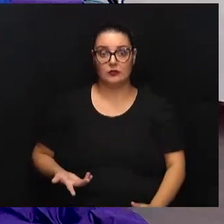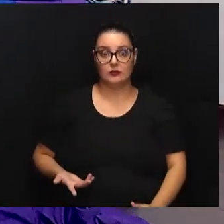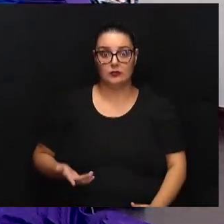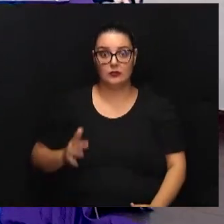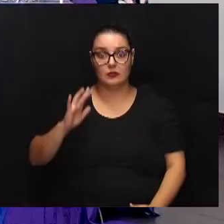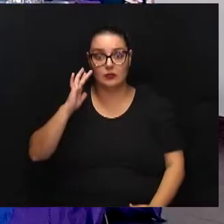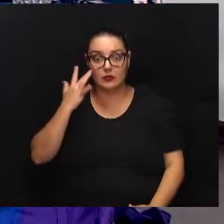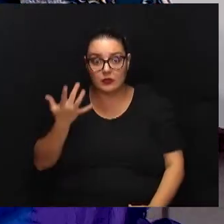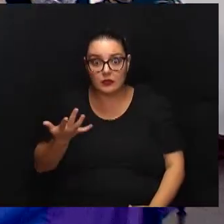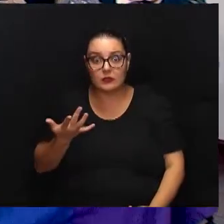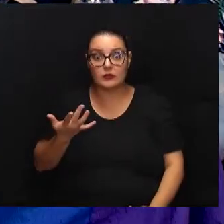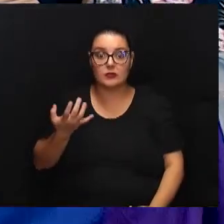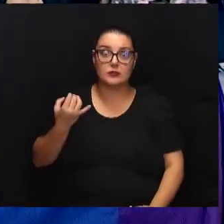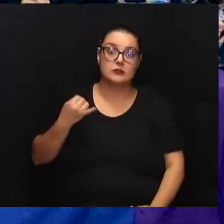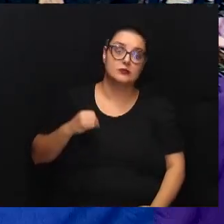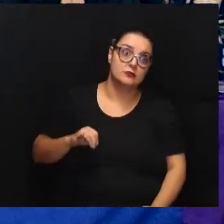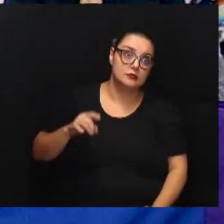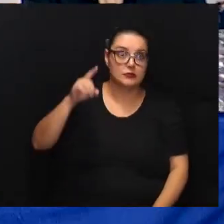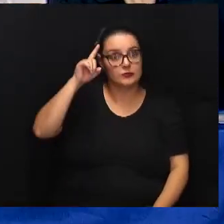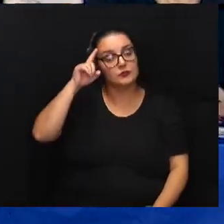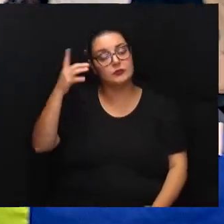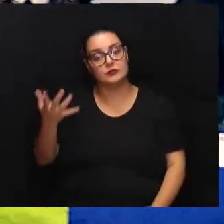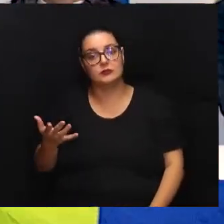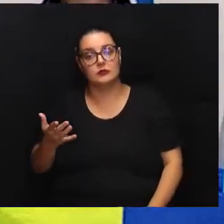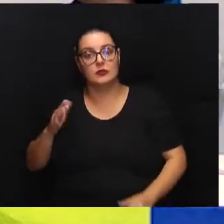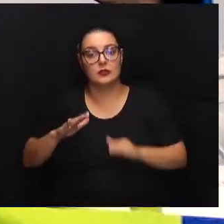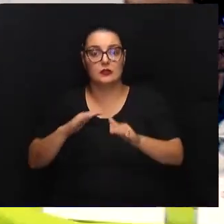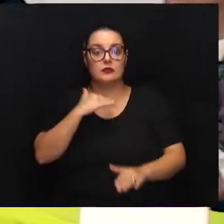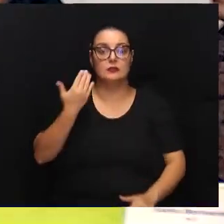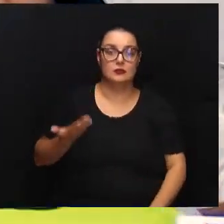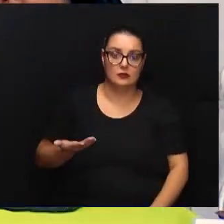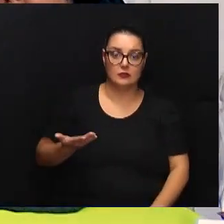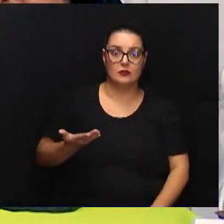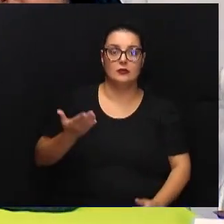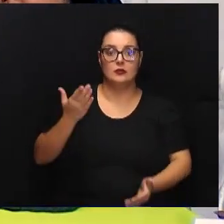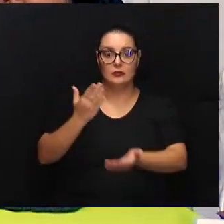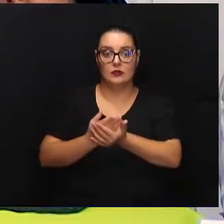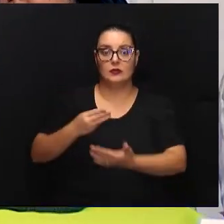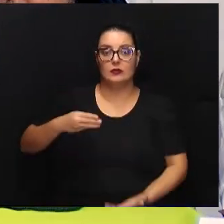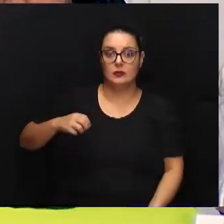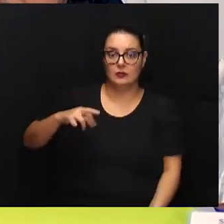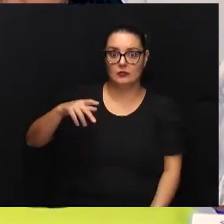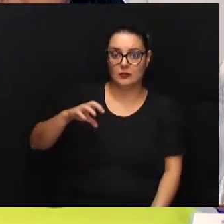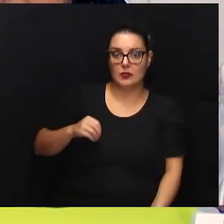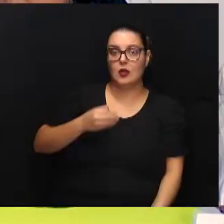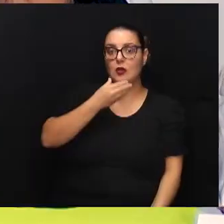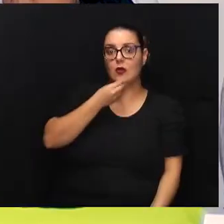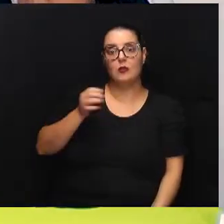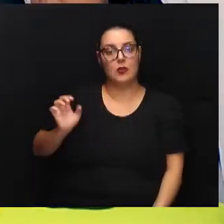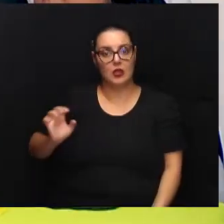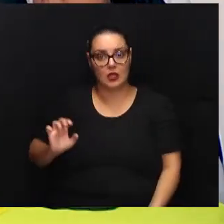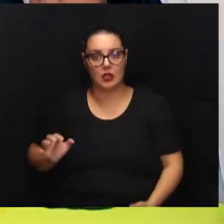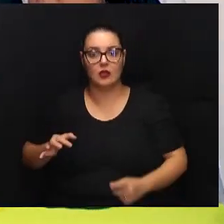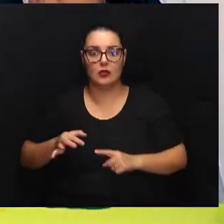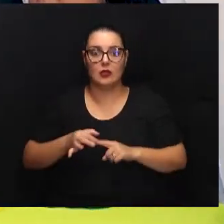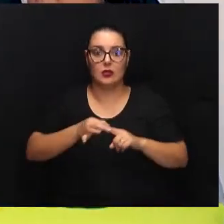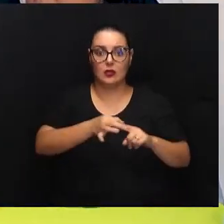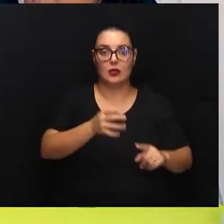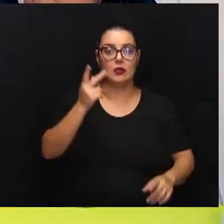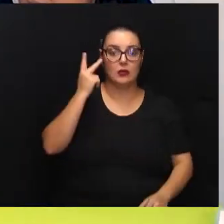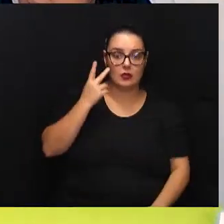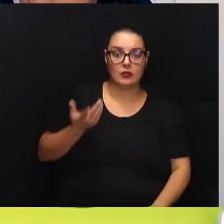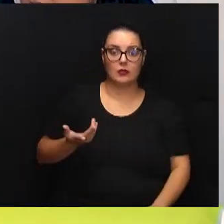quando eu morrer eu vou deixar de ser o Marcelo, o homem gay, vindo da periferia de São Paulo, mas antes disso acontecer, a